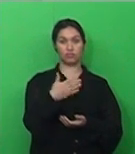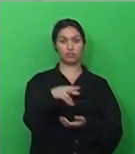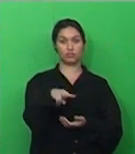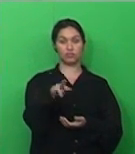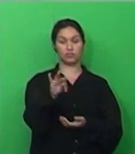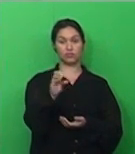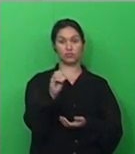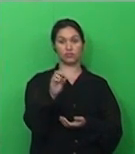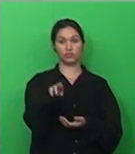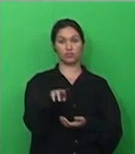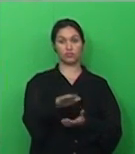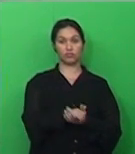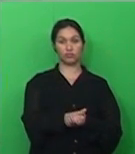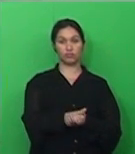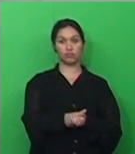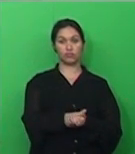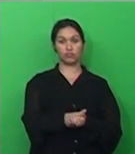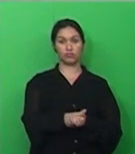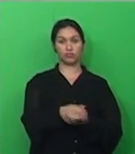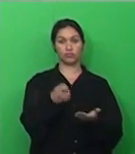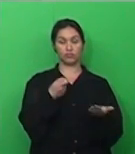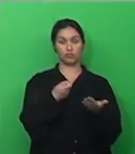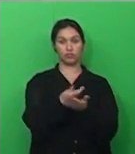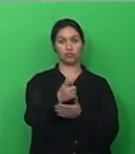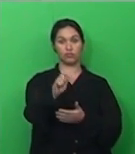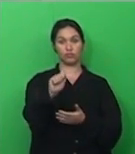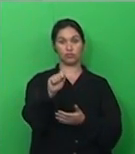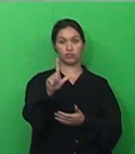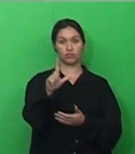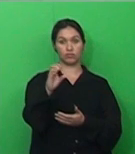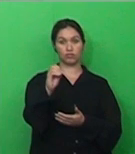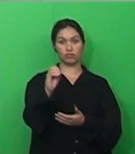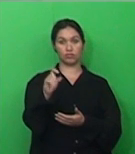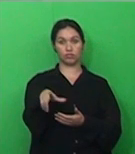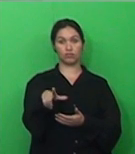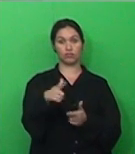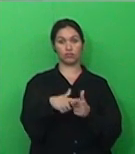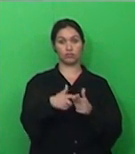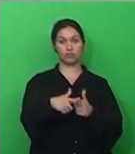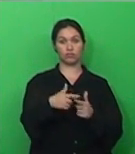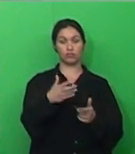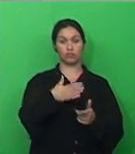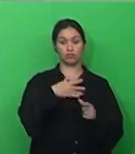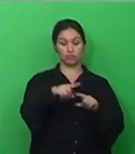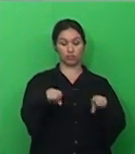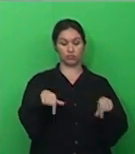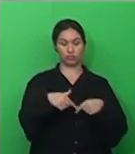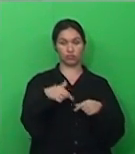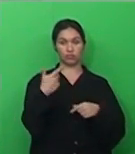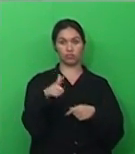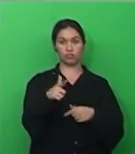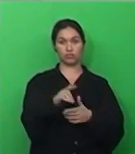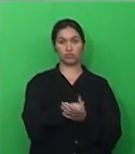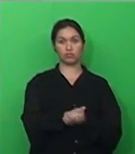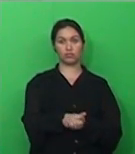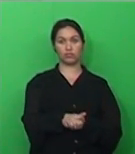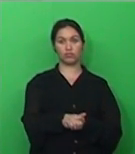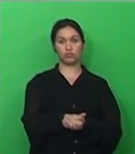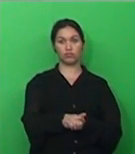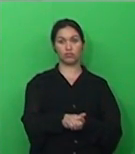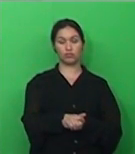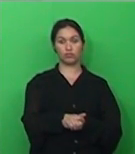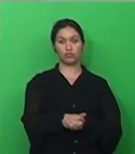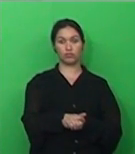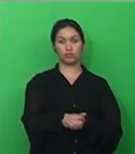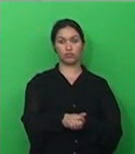assessor, ir comprar um álcool gel, presidente, que no meu gabinete não tem. Gente, faz parte No ambiente